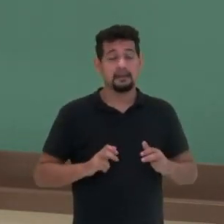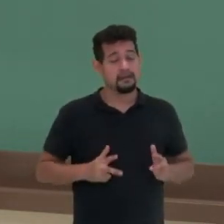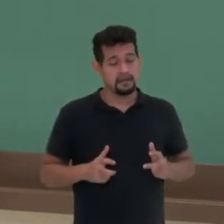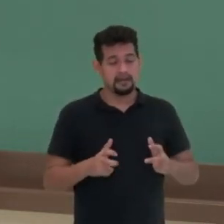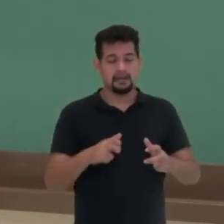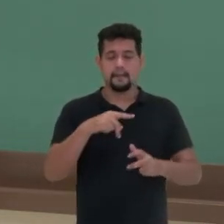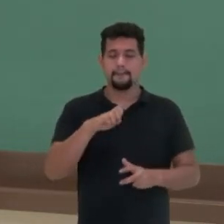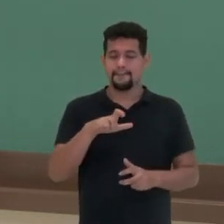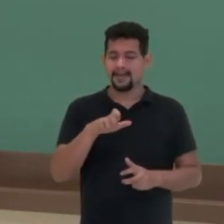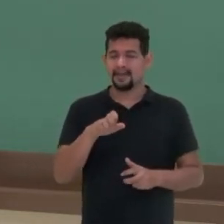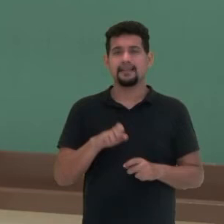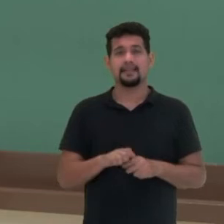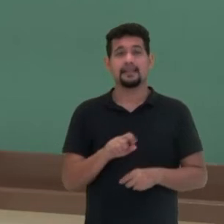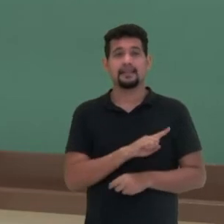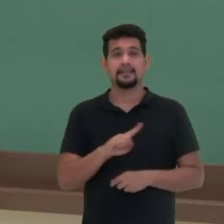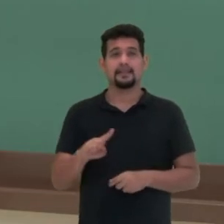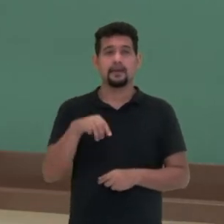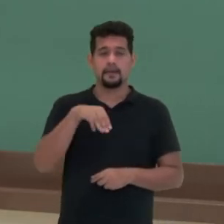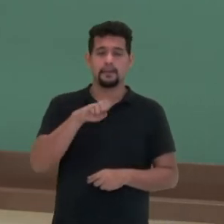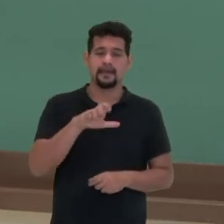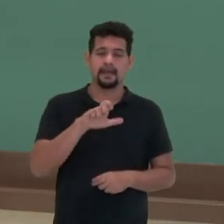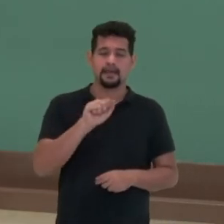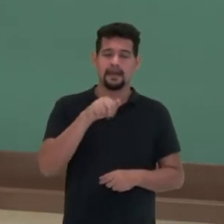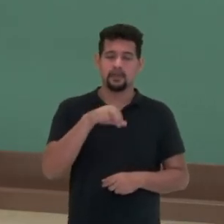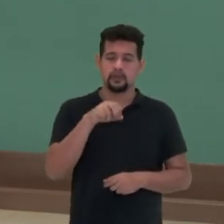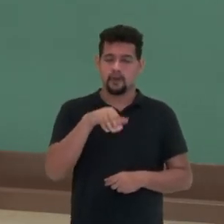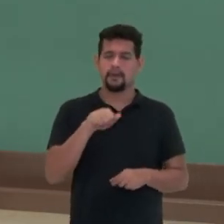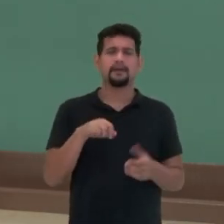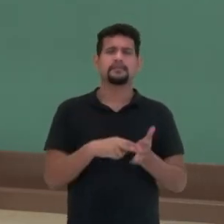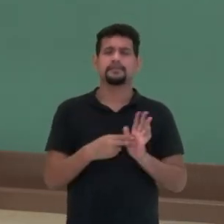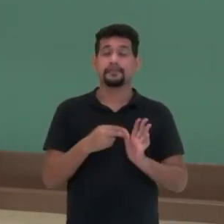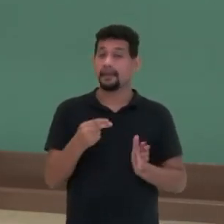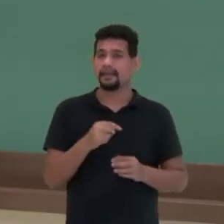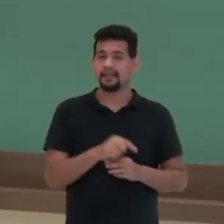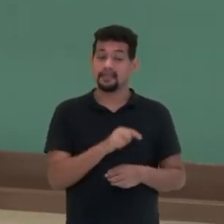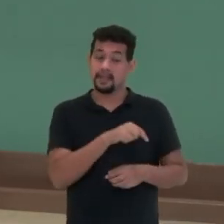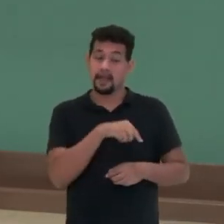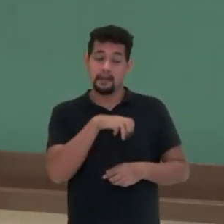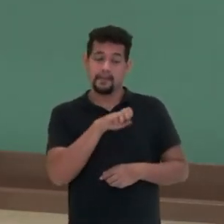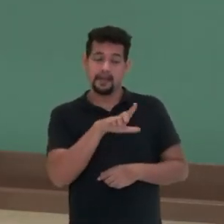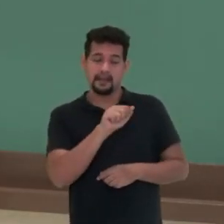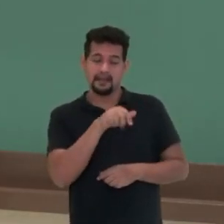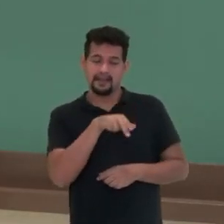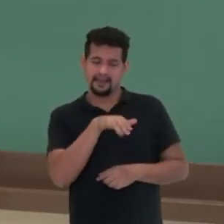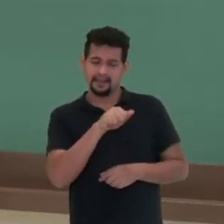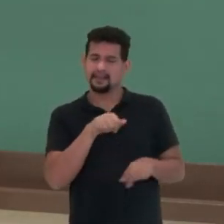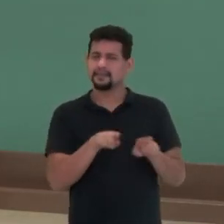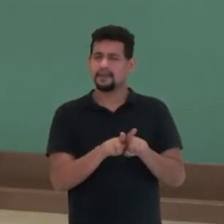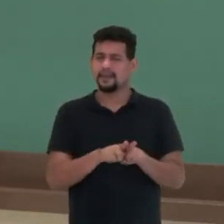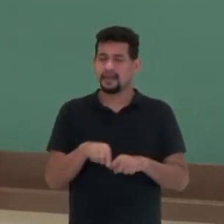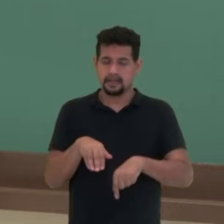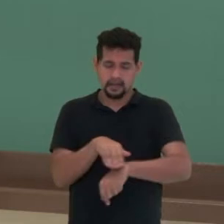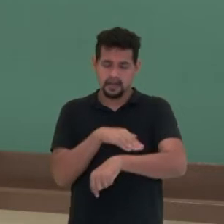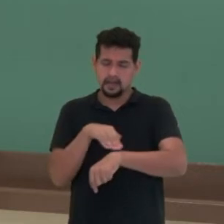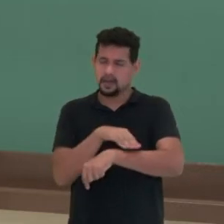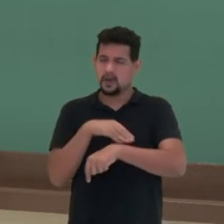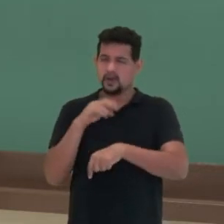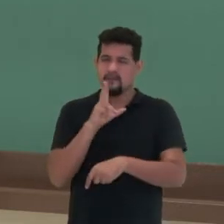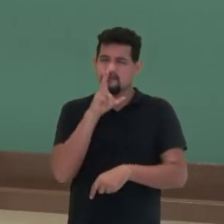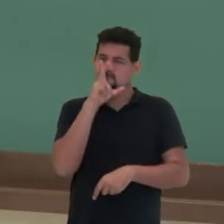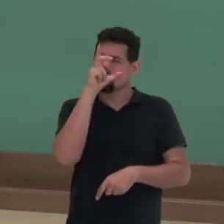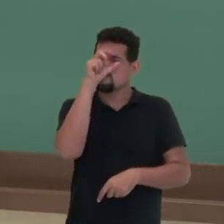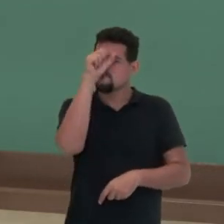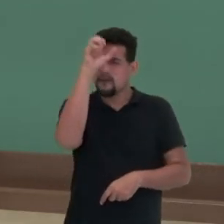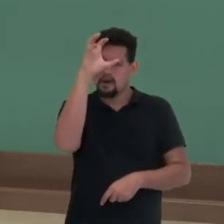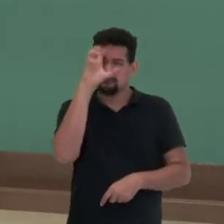pele não melanoma. Melanoma vem da melanina, né? Essas manchinhas mais escuras que a gente tem. Então, algumas dessas